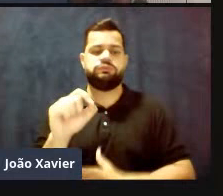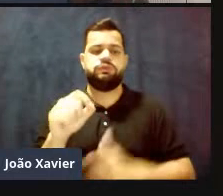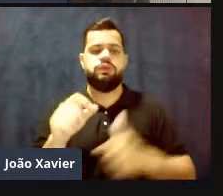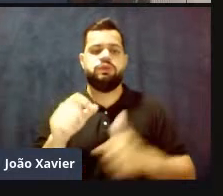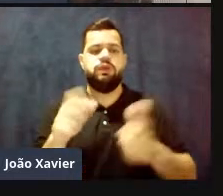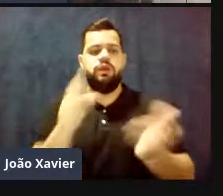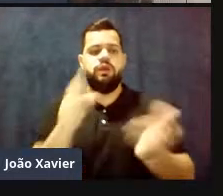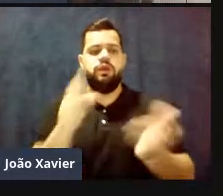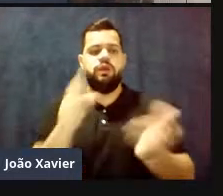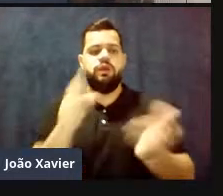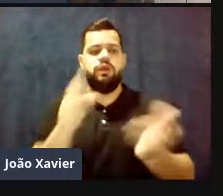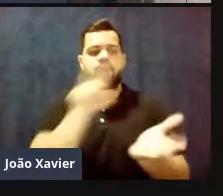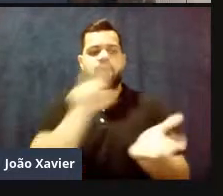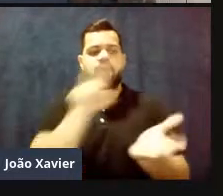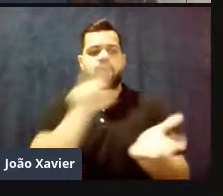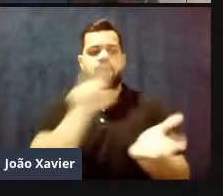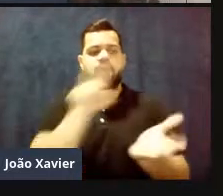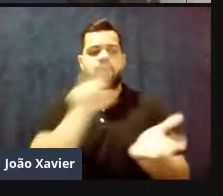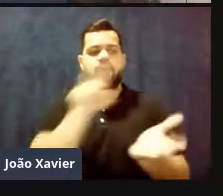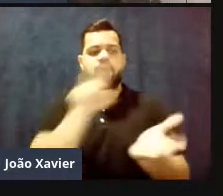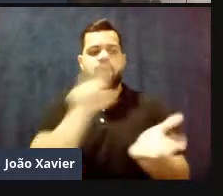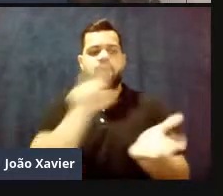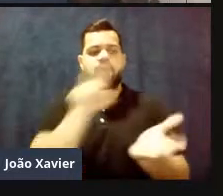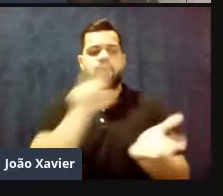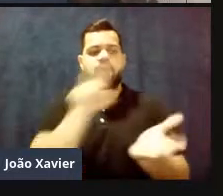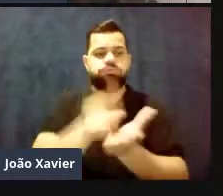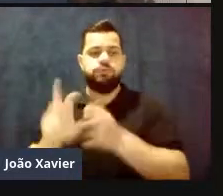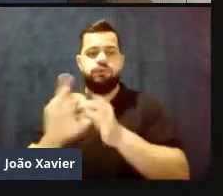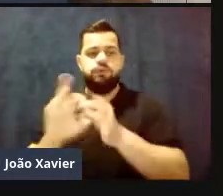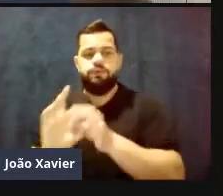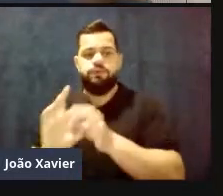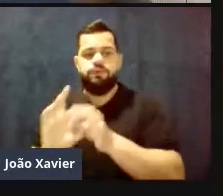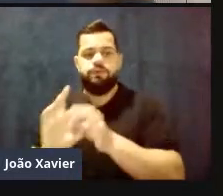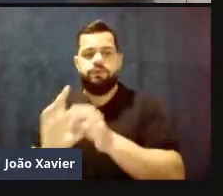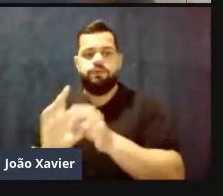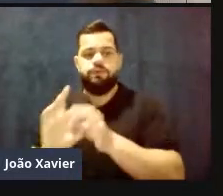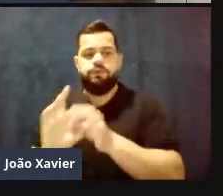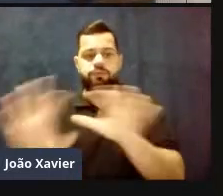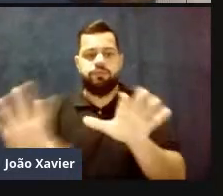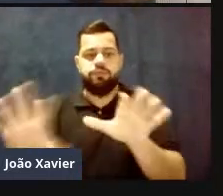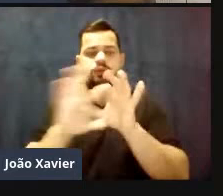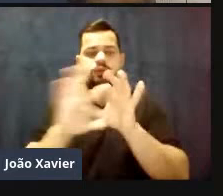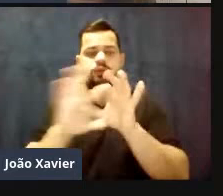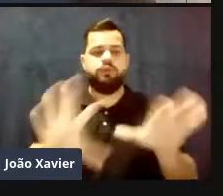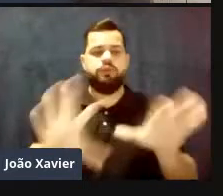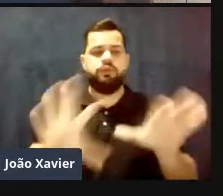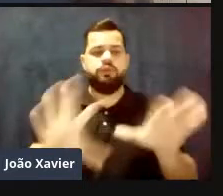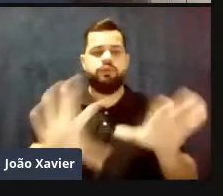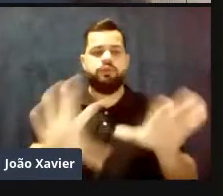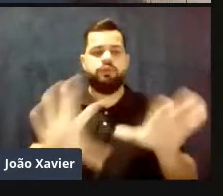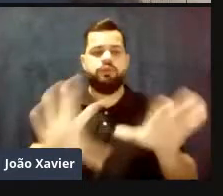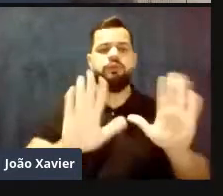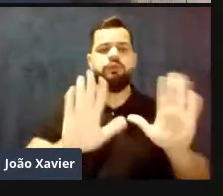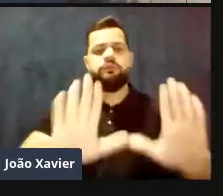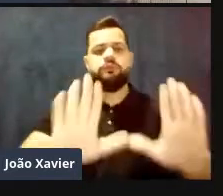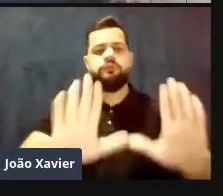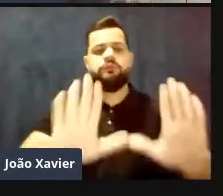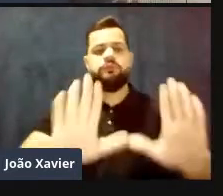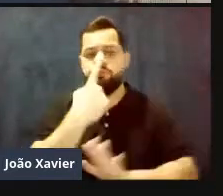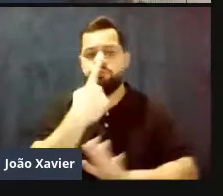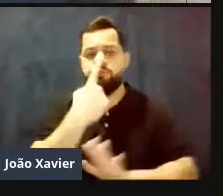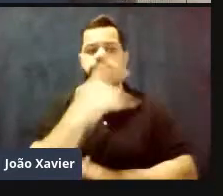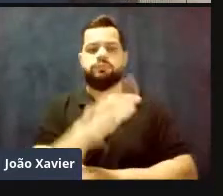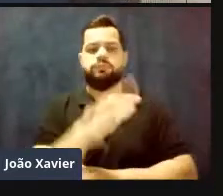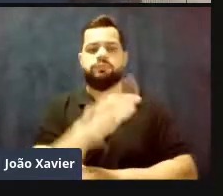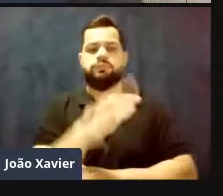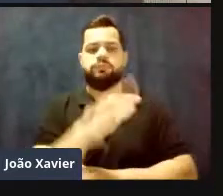É muito legal quando você consegue dar alta precoce para um paciente. Mas em se tratando de uma realidade onde mais de 50% do nosso